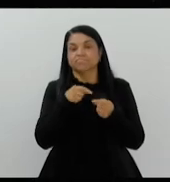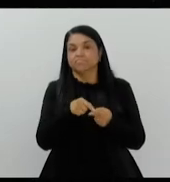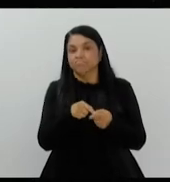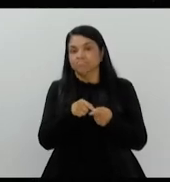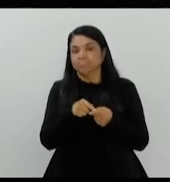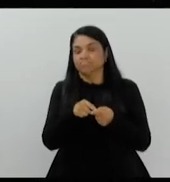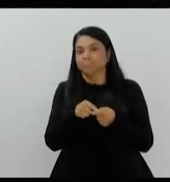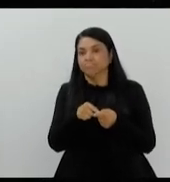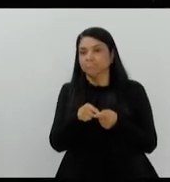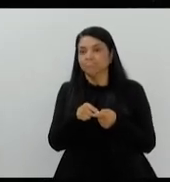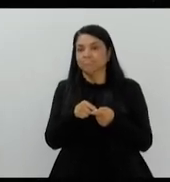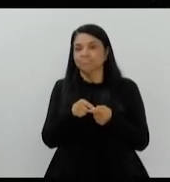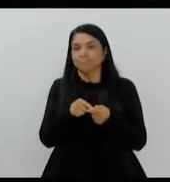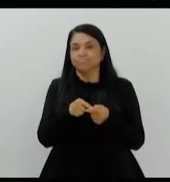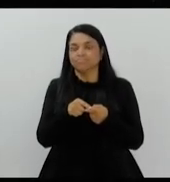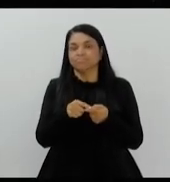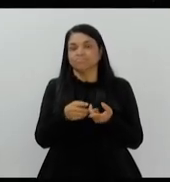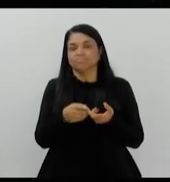absolutamente